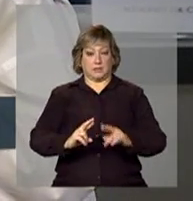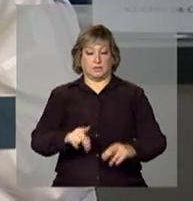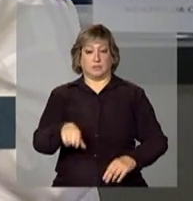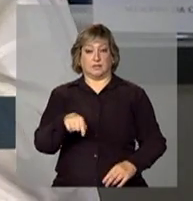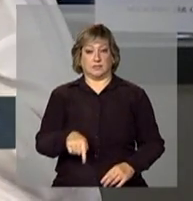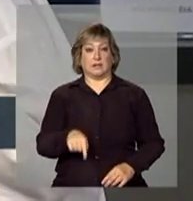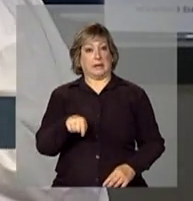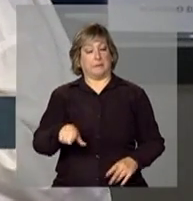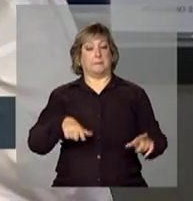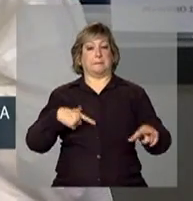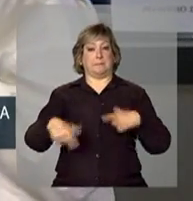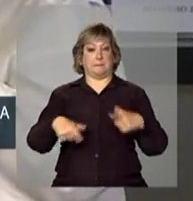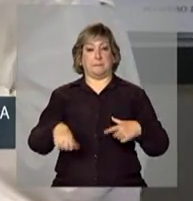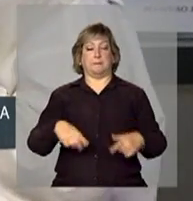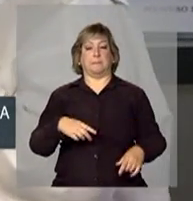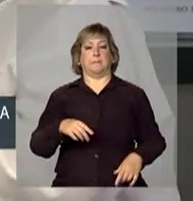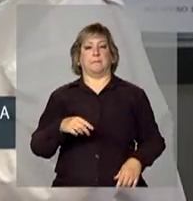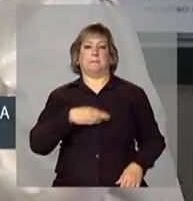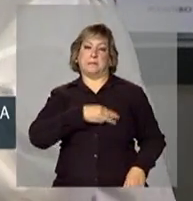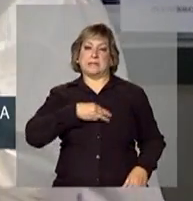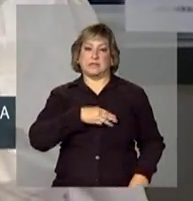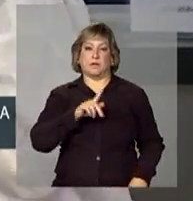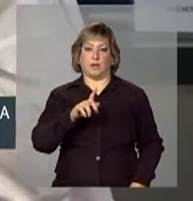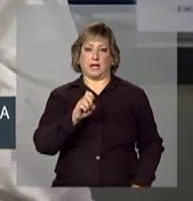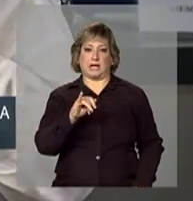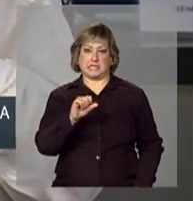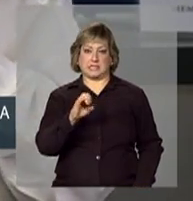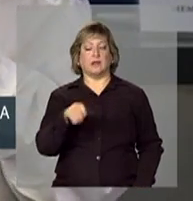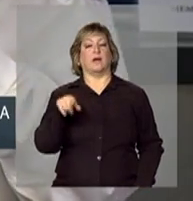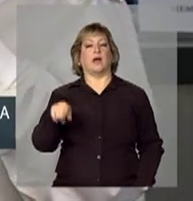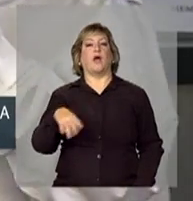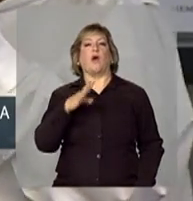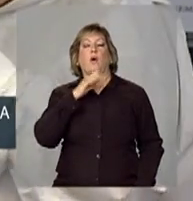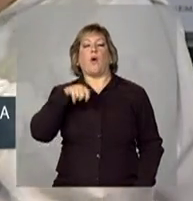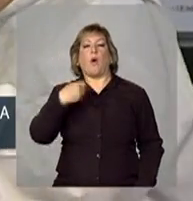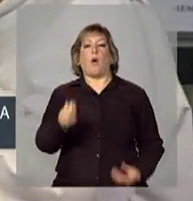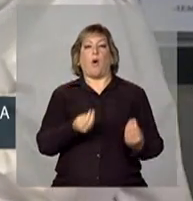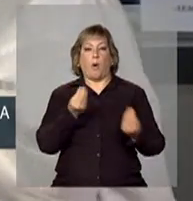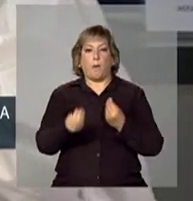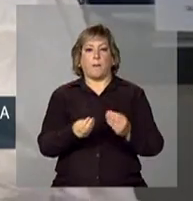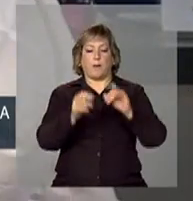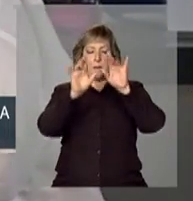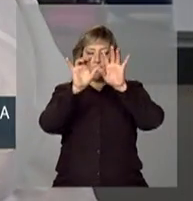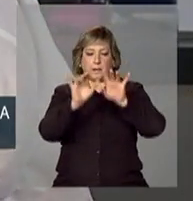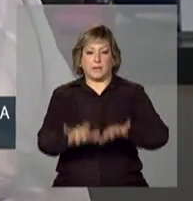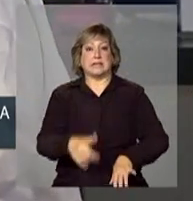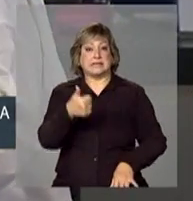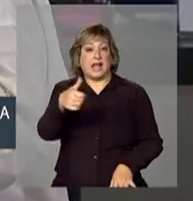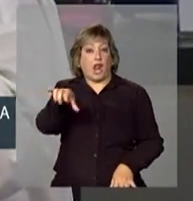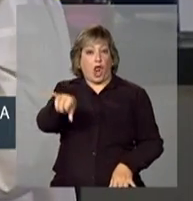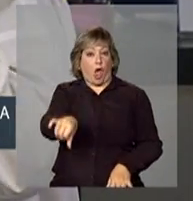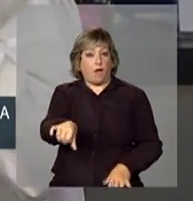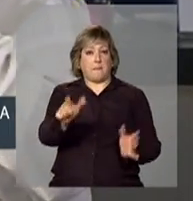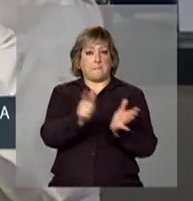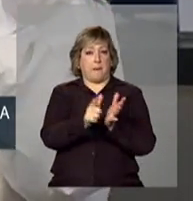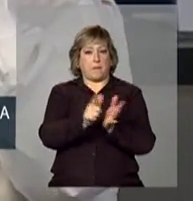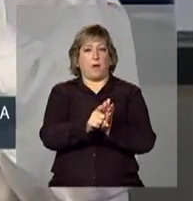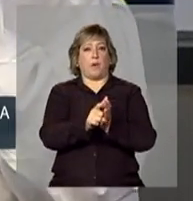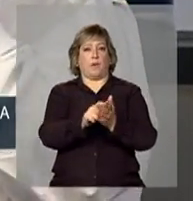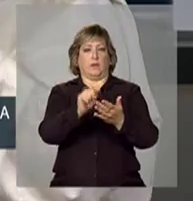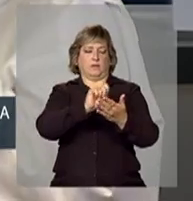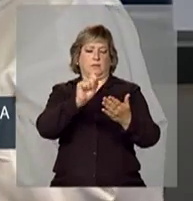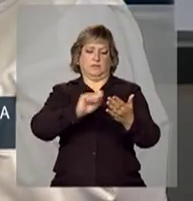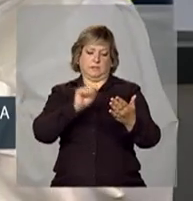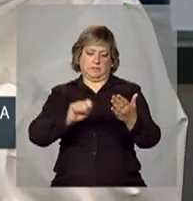dessa missão Geisel é conhecido como relatório Geisel, são 19 folhas manuscritas com a explicação